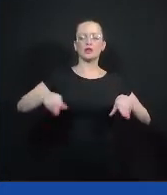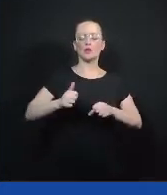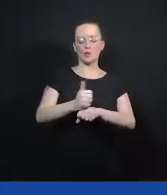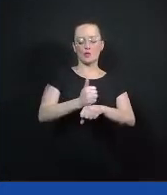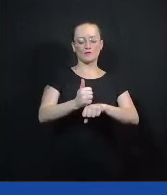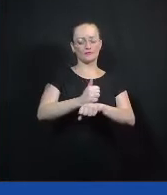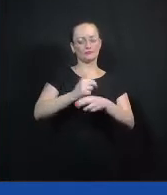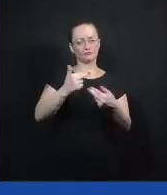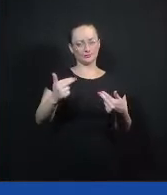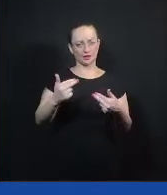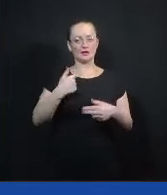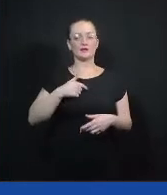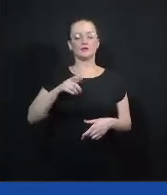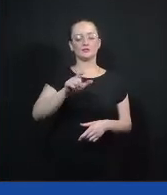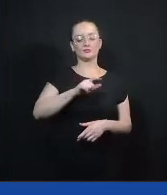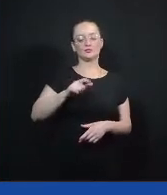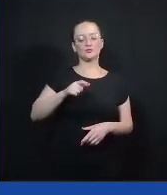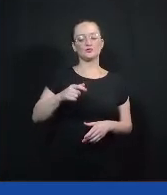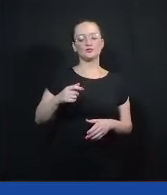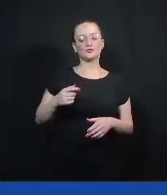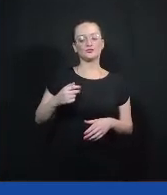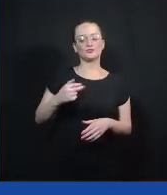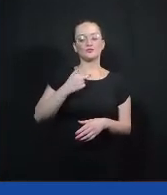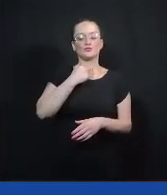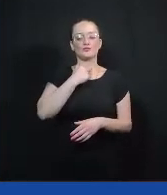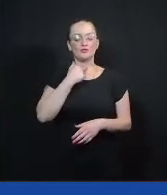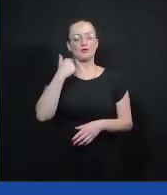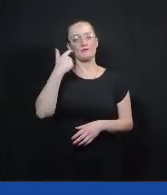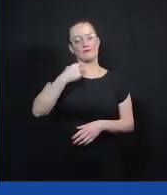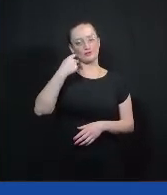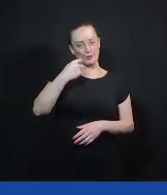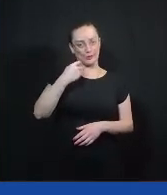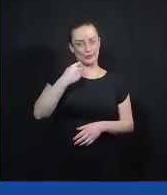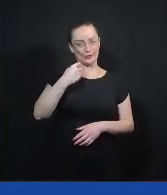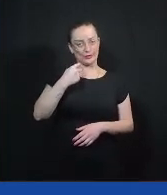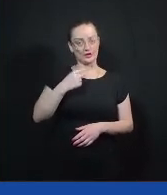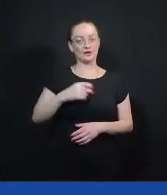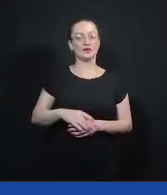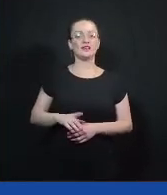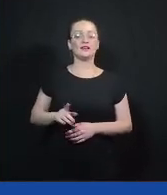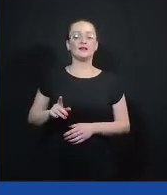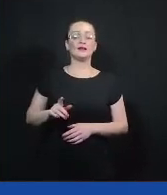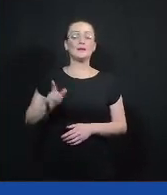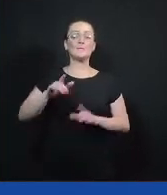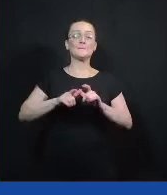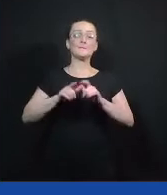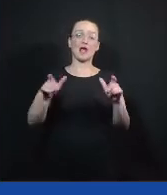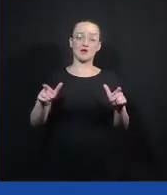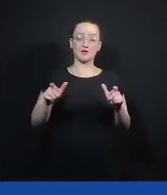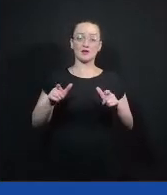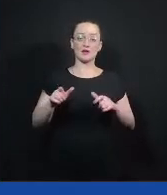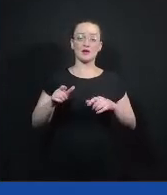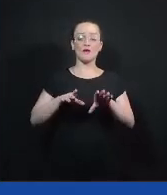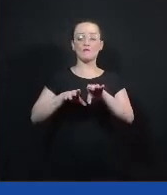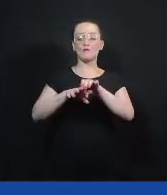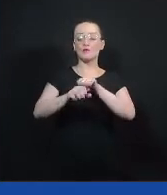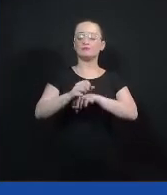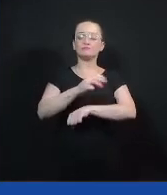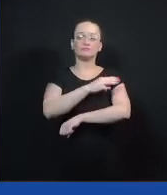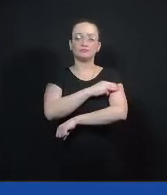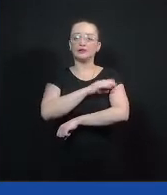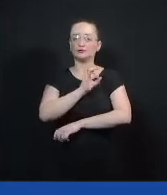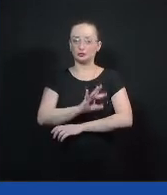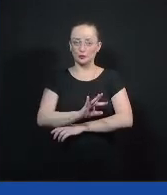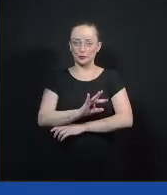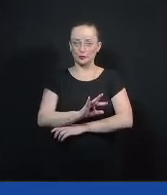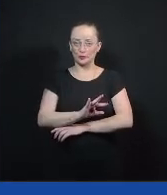profissões entre os candidatos a vereadores, e em sua maioria eles têm ensino médio. E quando a